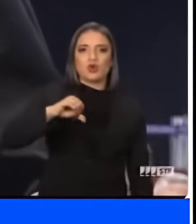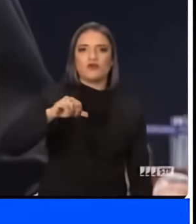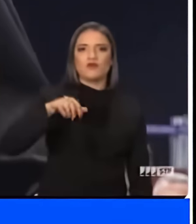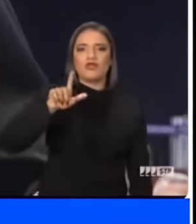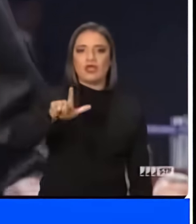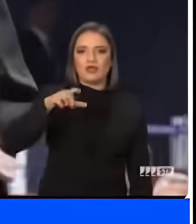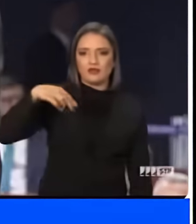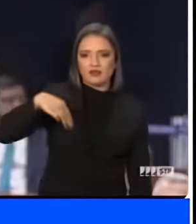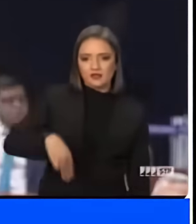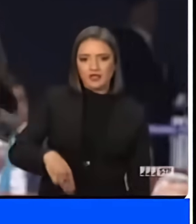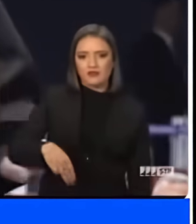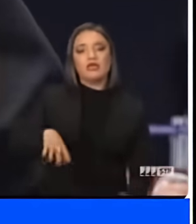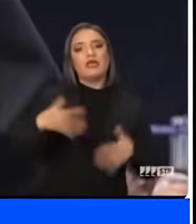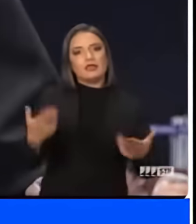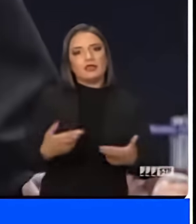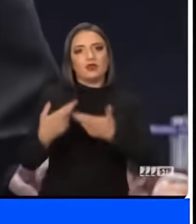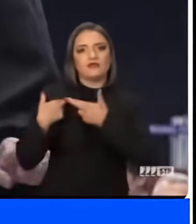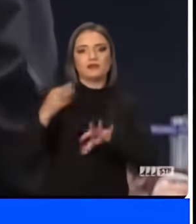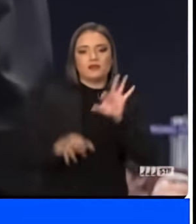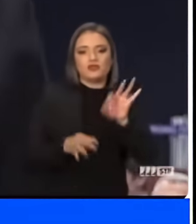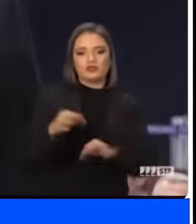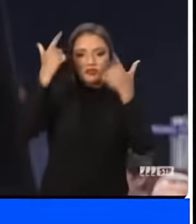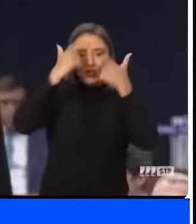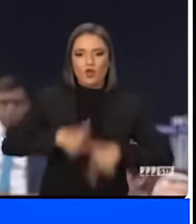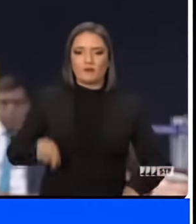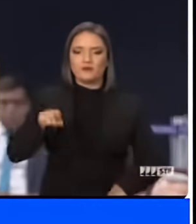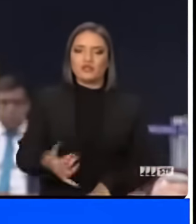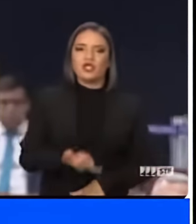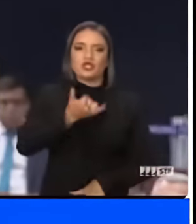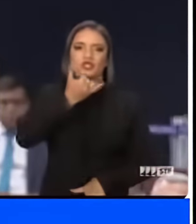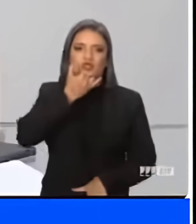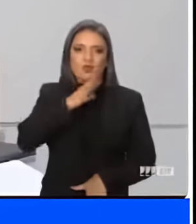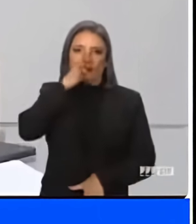justiça absolvê-lo. Muito obrigado pela atenção, me perdoe qualquer excesso.